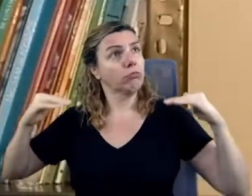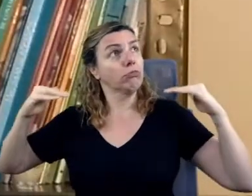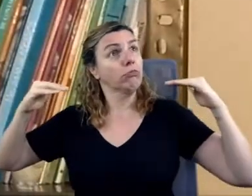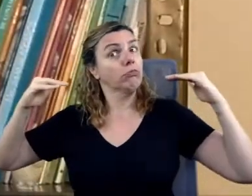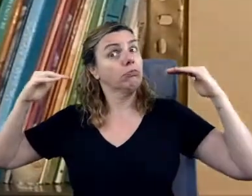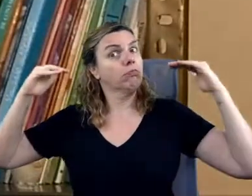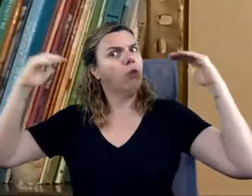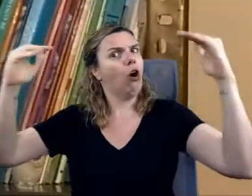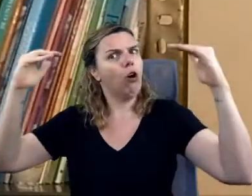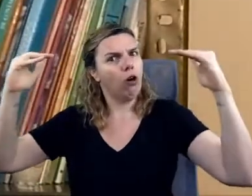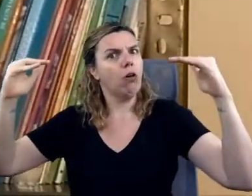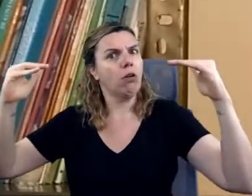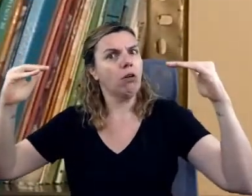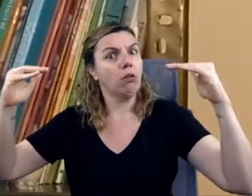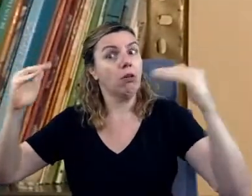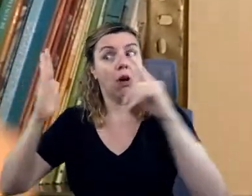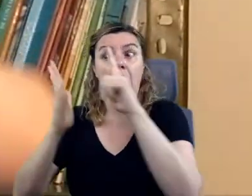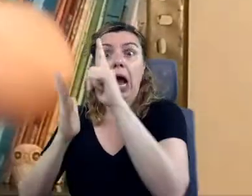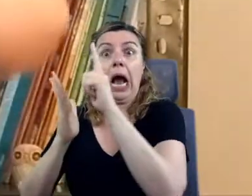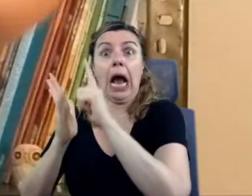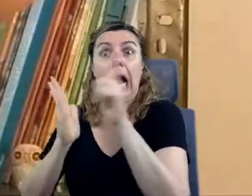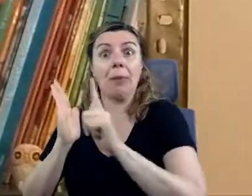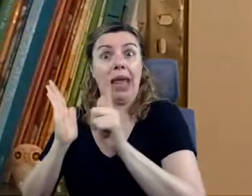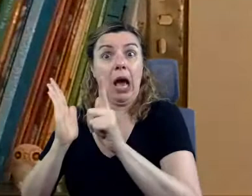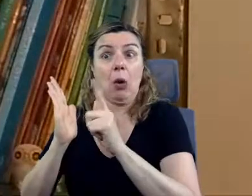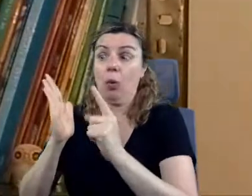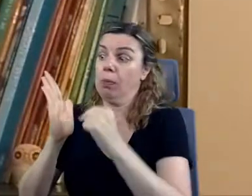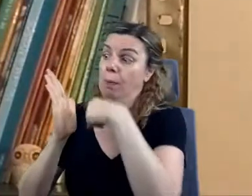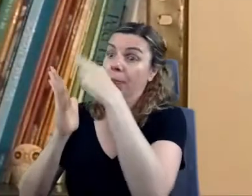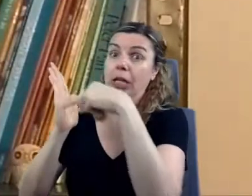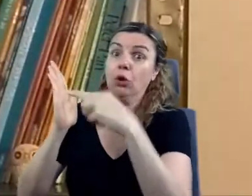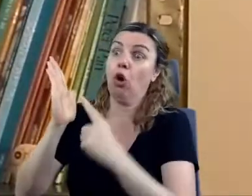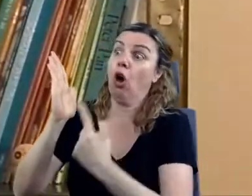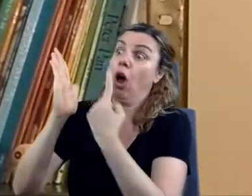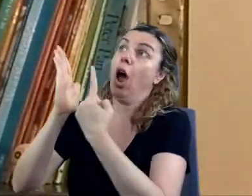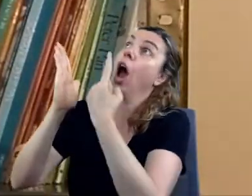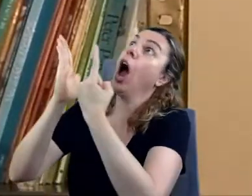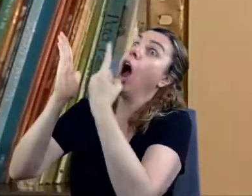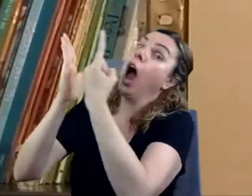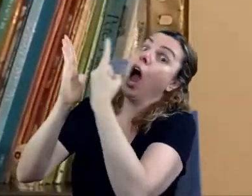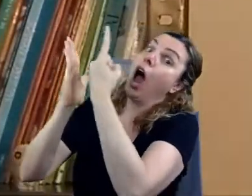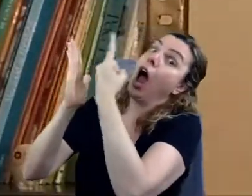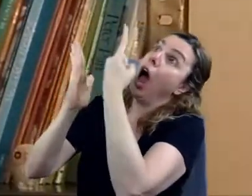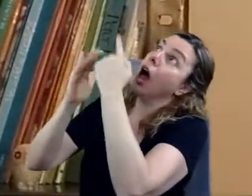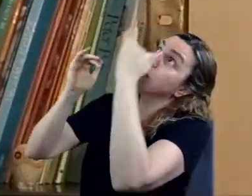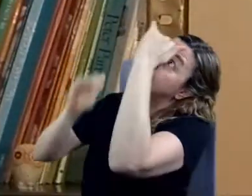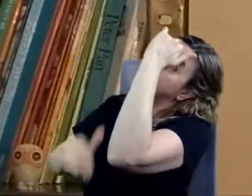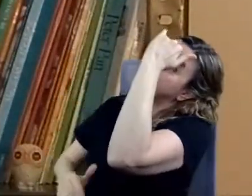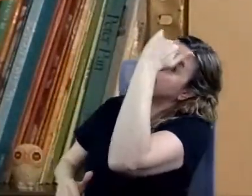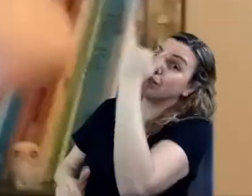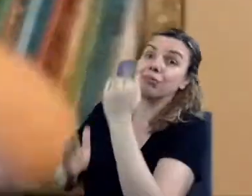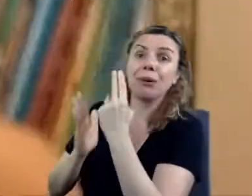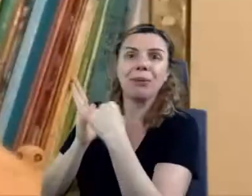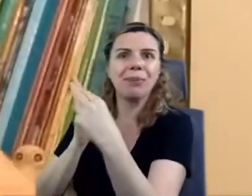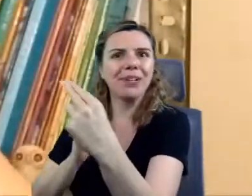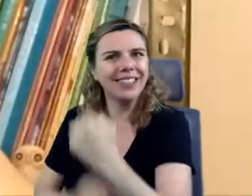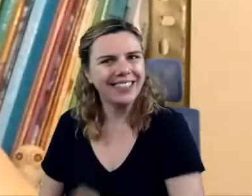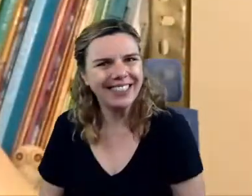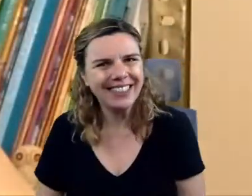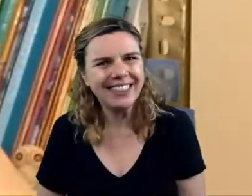cargo tão alto, que Gabriel teve que fazer o quadro na vertical, assim, ó. Alto, alto,